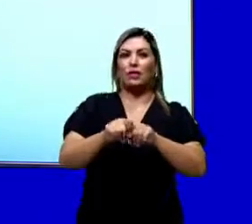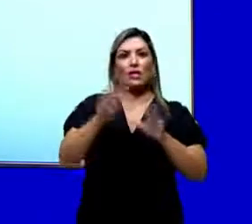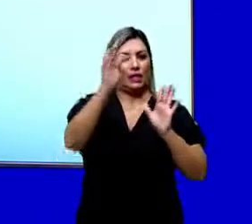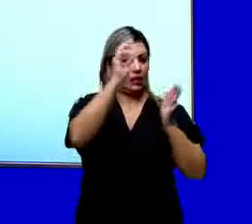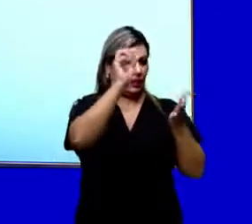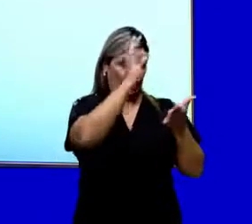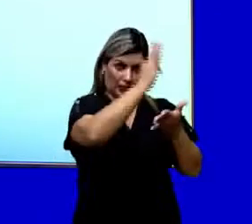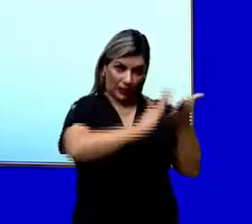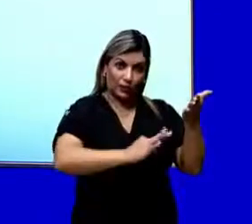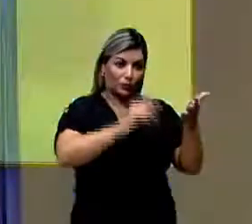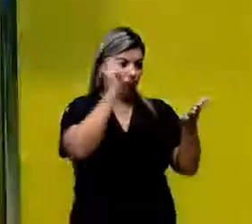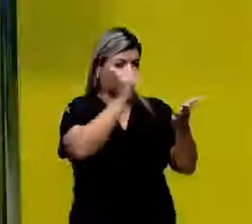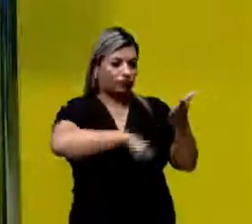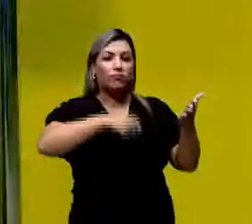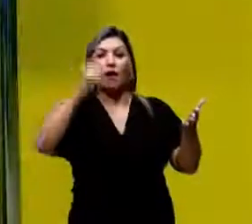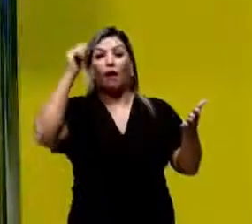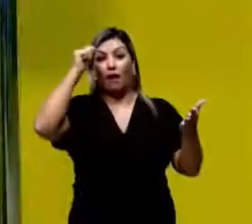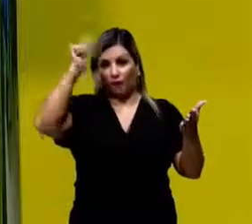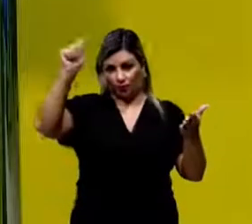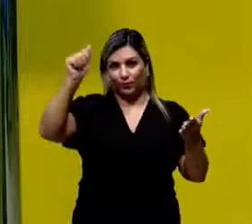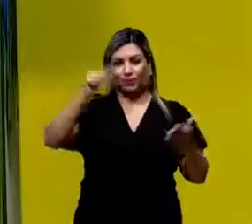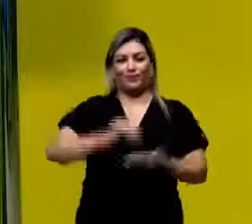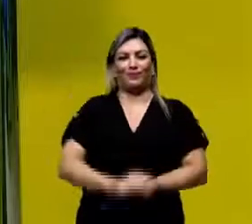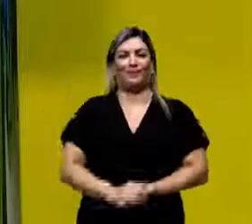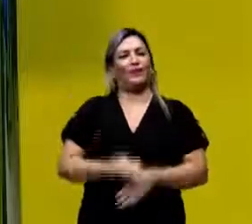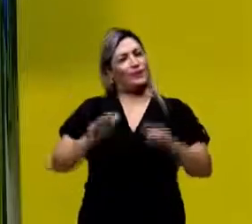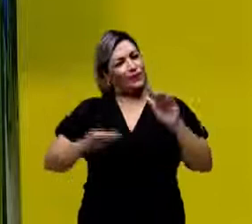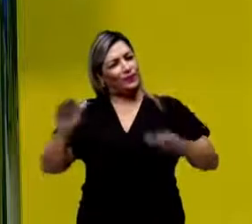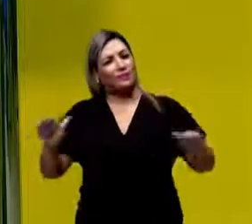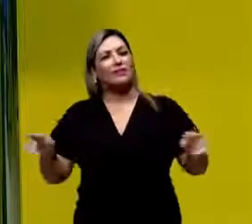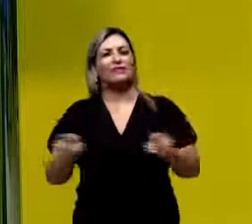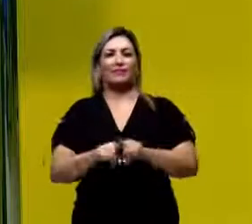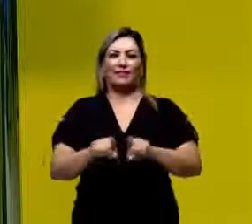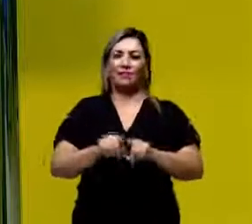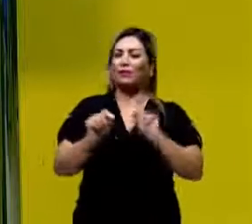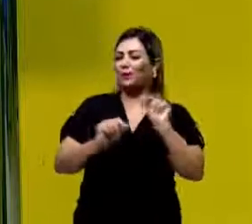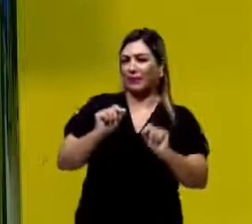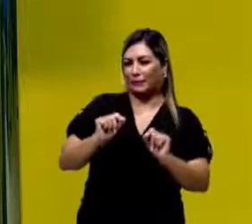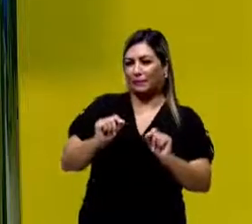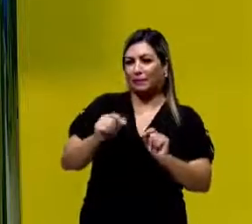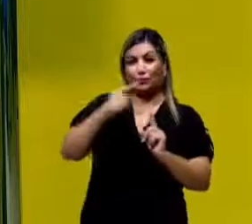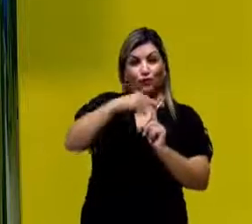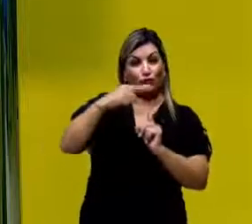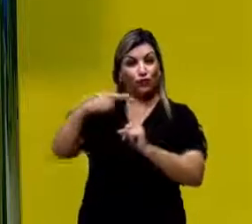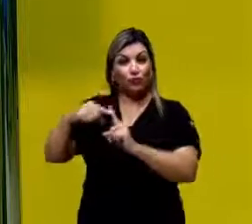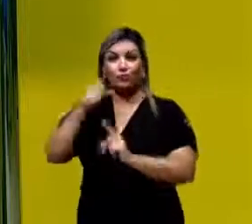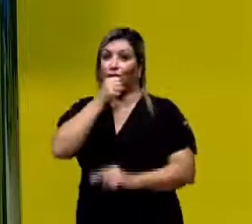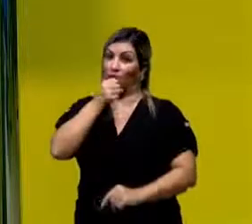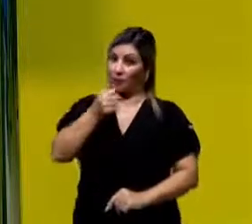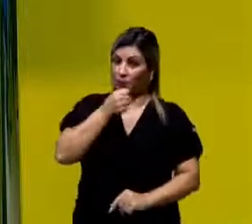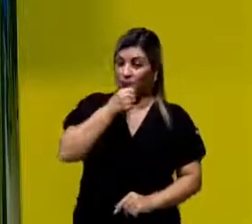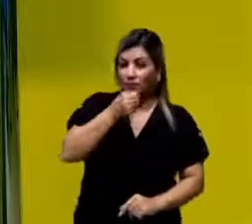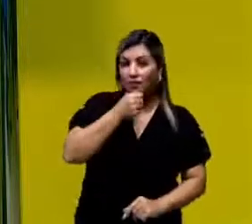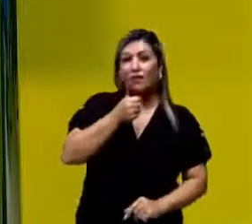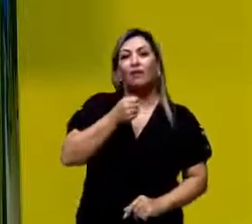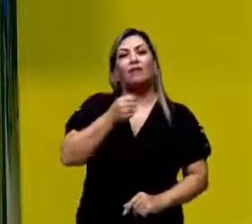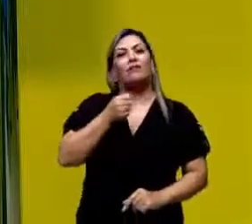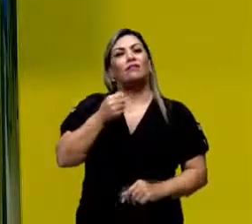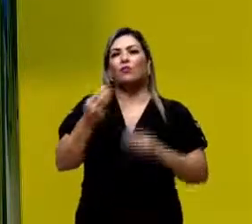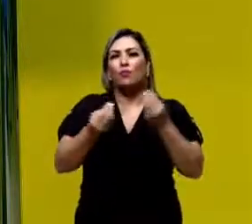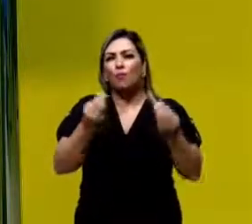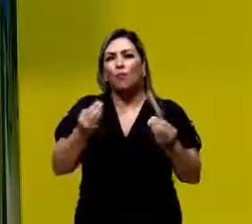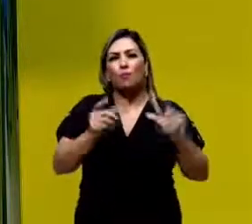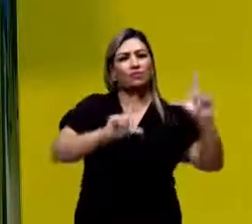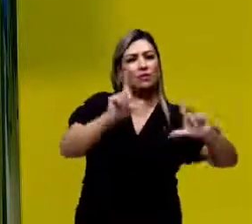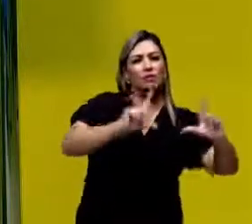assinados pelo pelo autor vocês assim Isso depende muito do que depende da do tipo de reportagem do tipo de